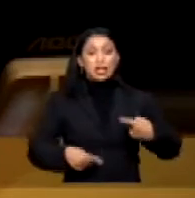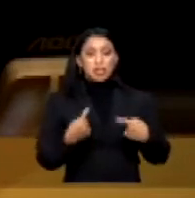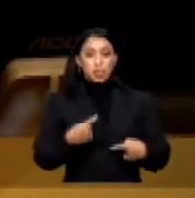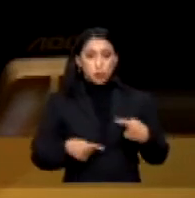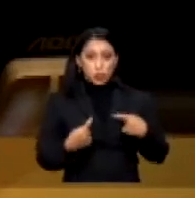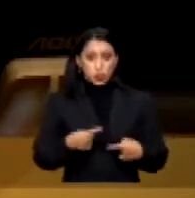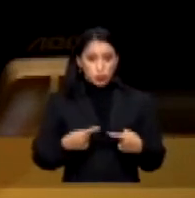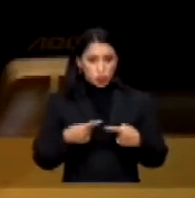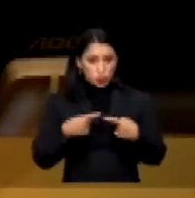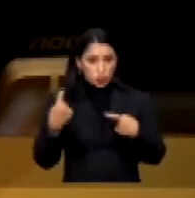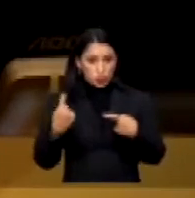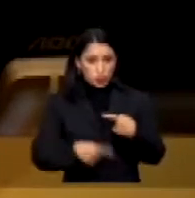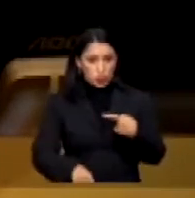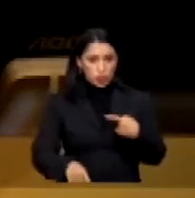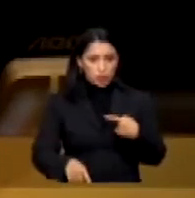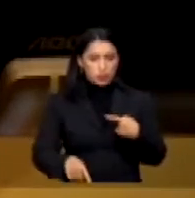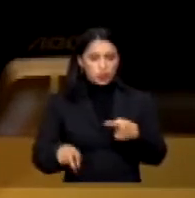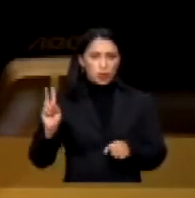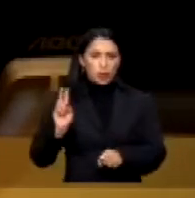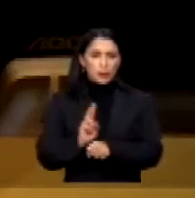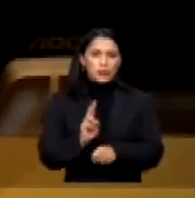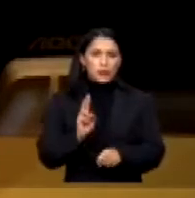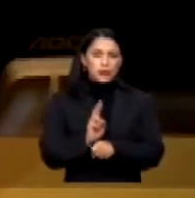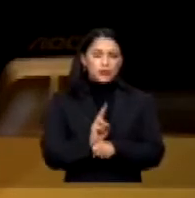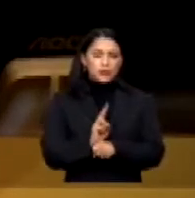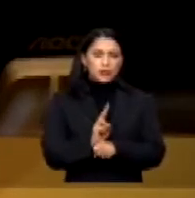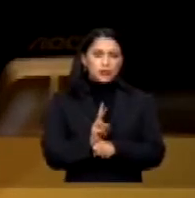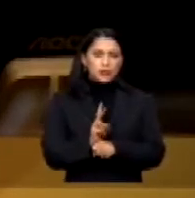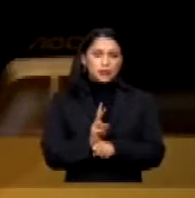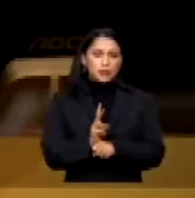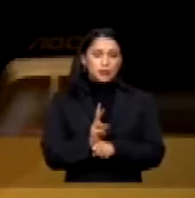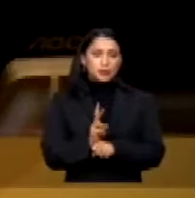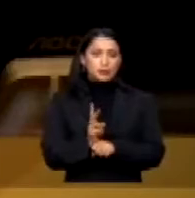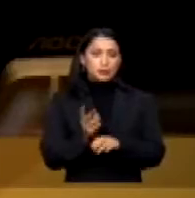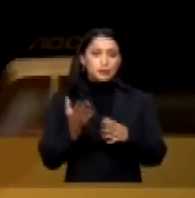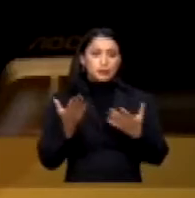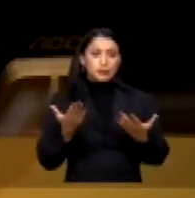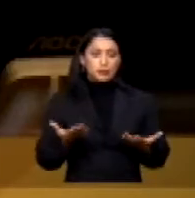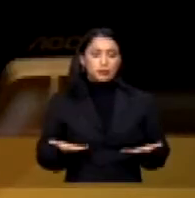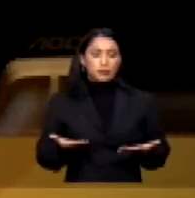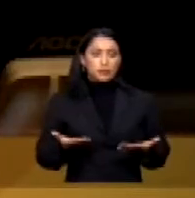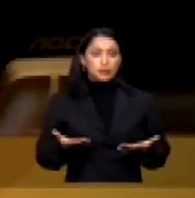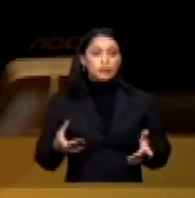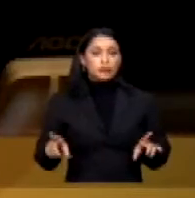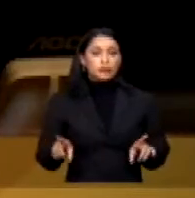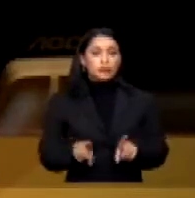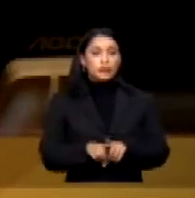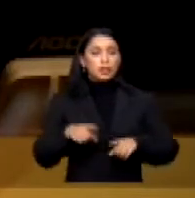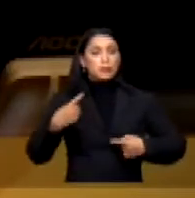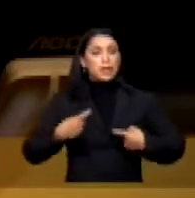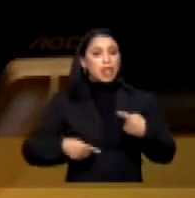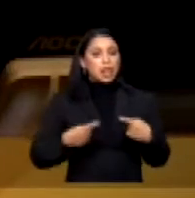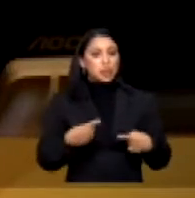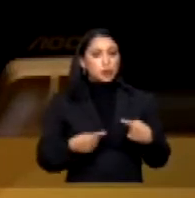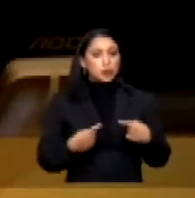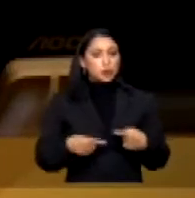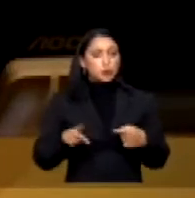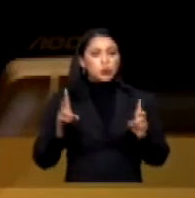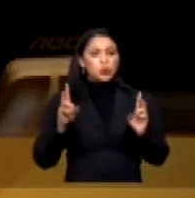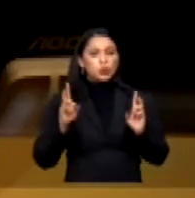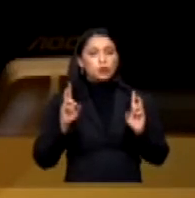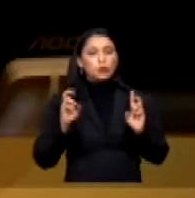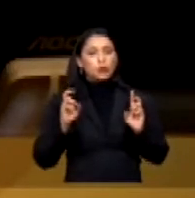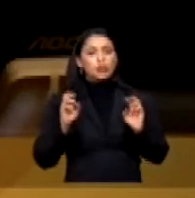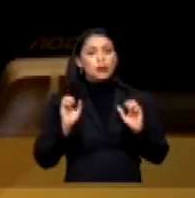discussão sobre a proibição da proteção deficiente e a discussão sobre